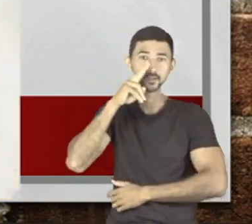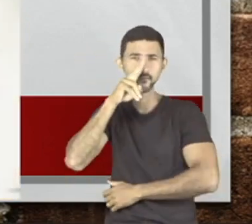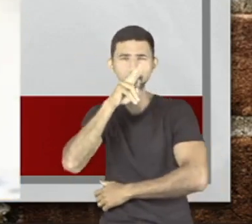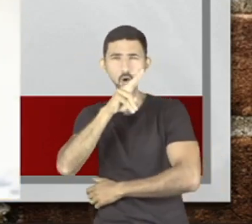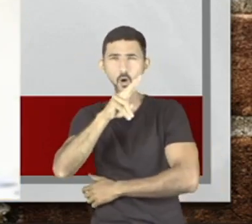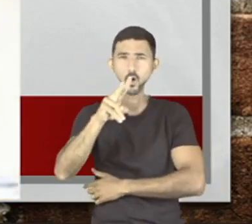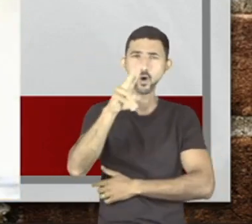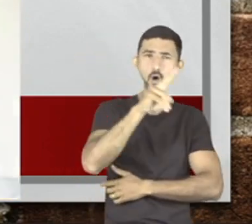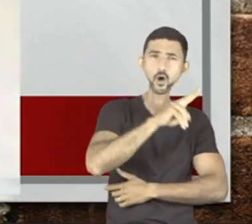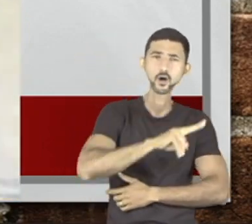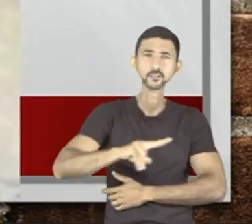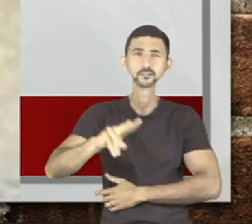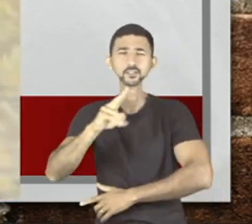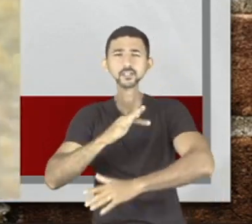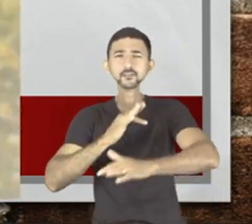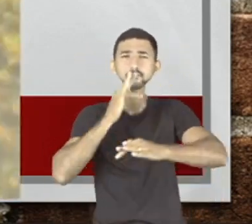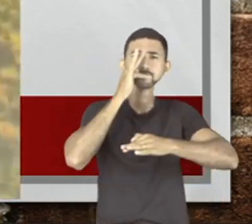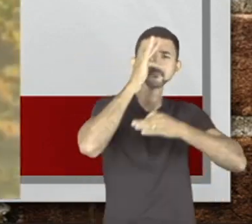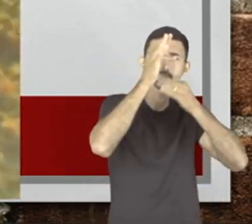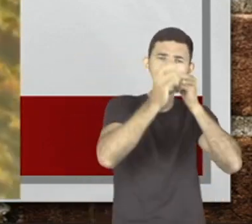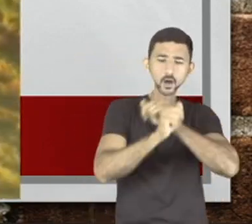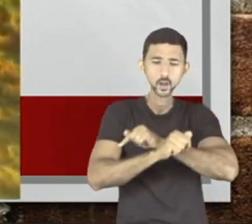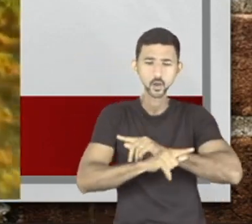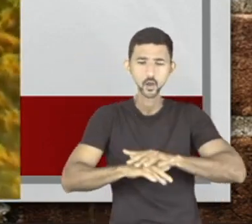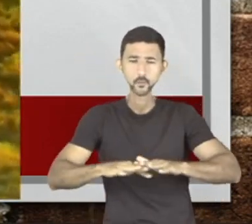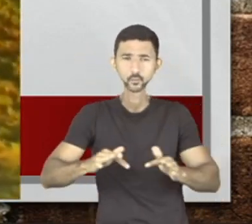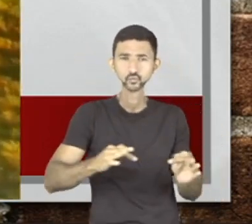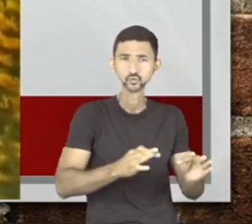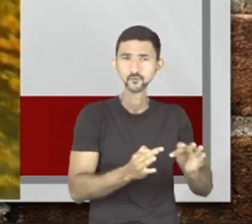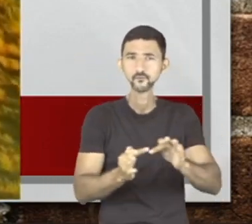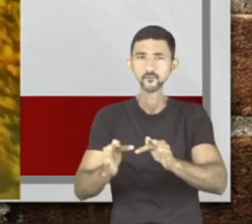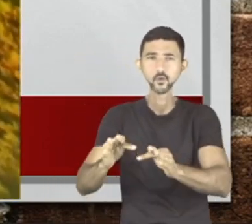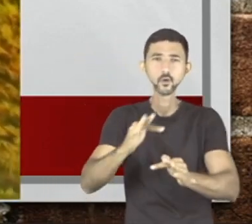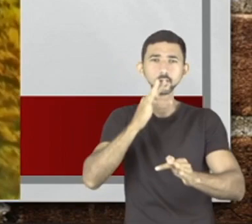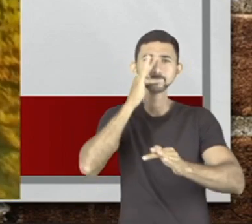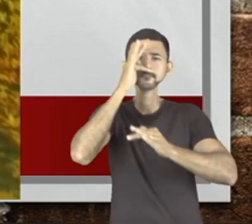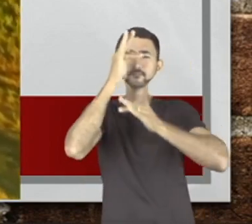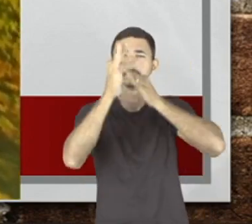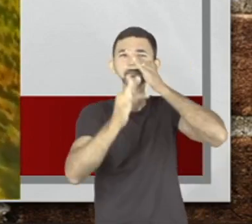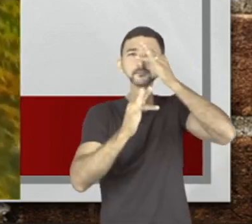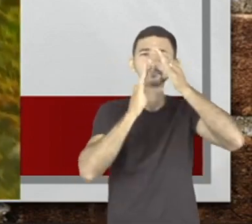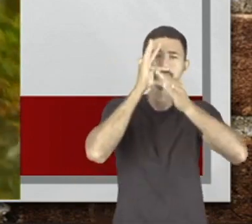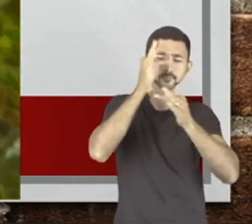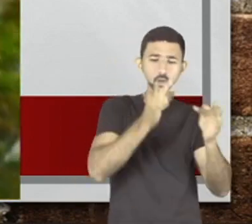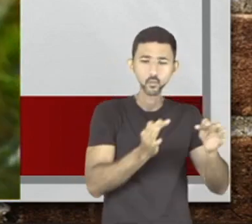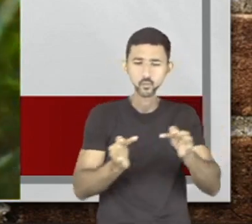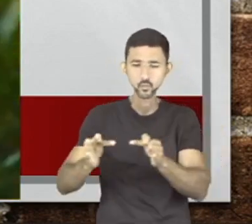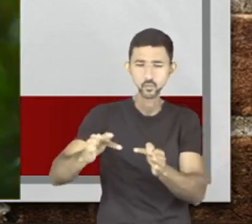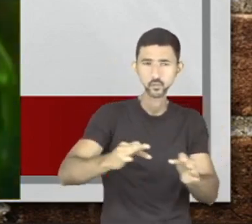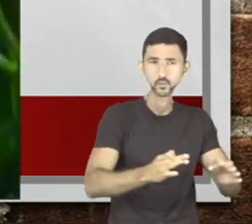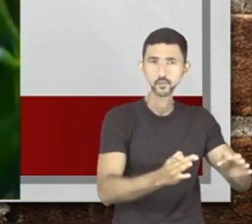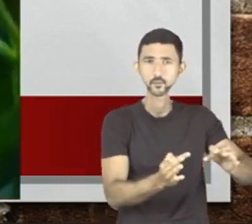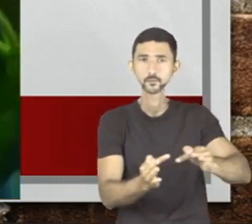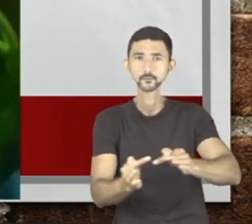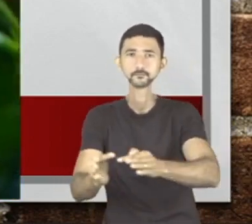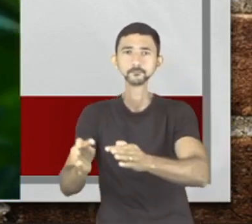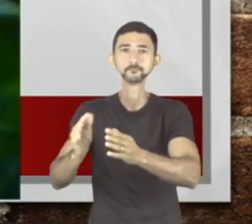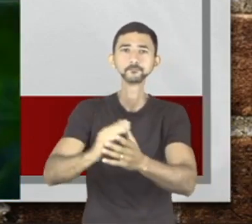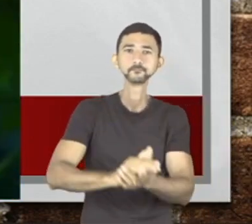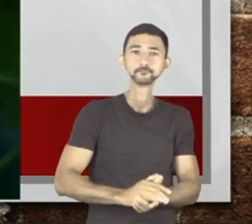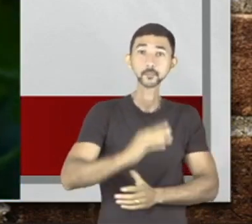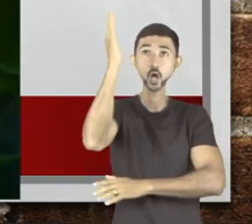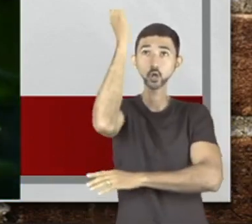tão velho e tão forte, juncaremos de flores teu trilho,